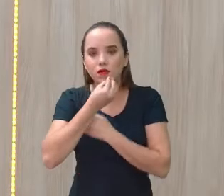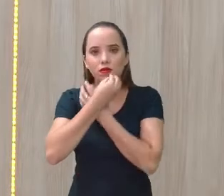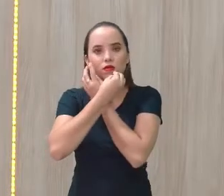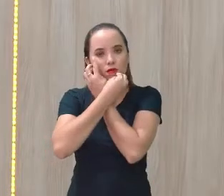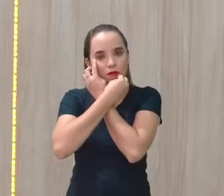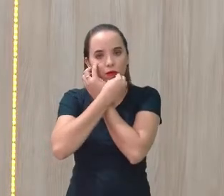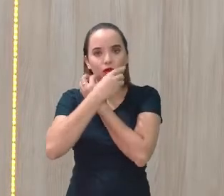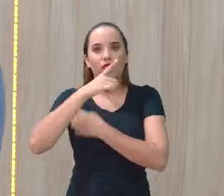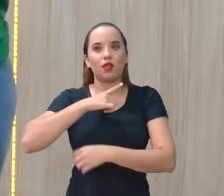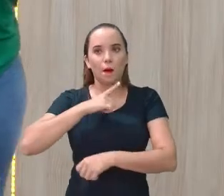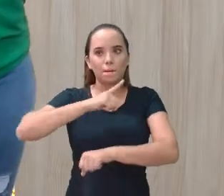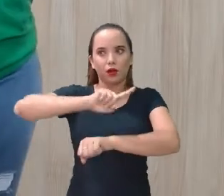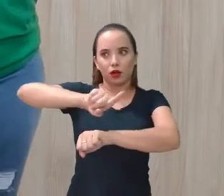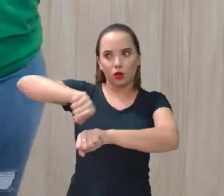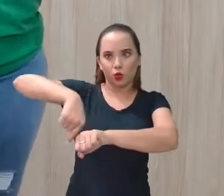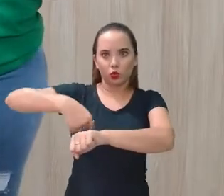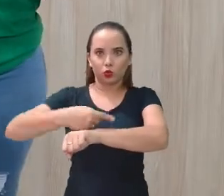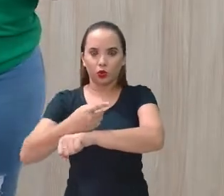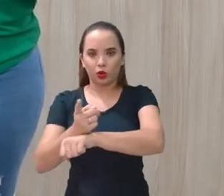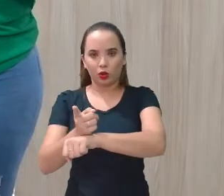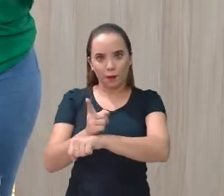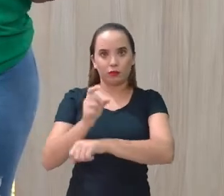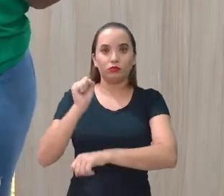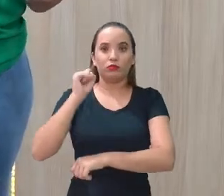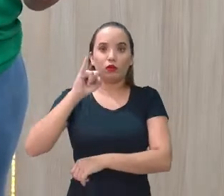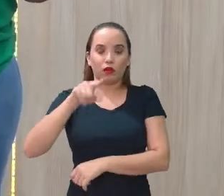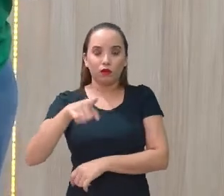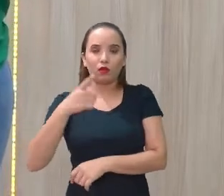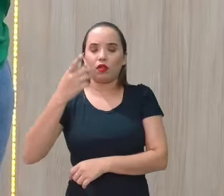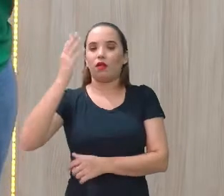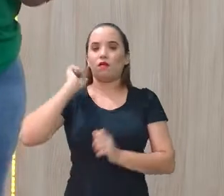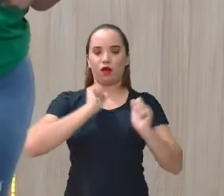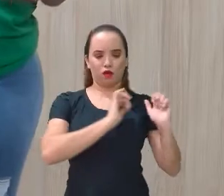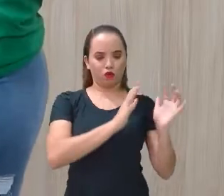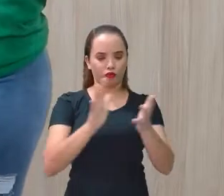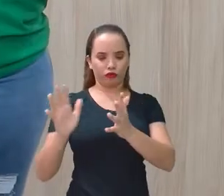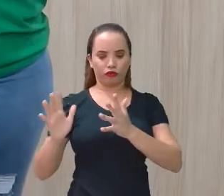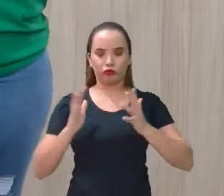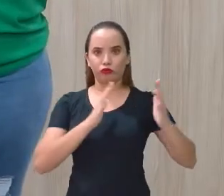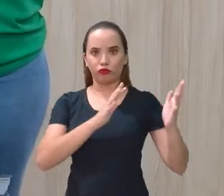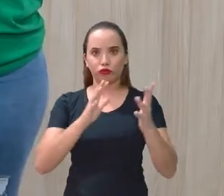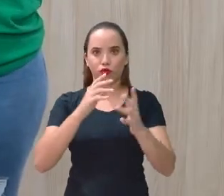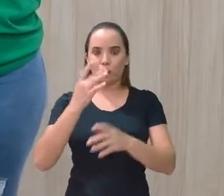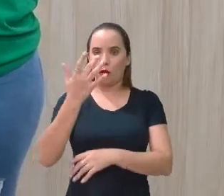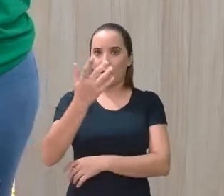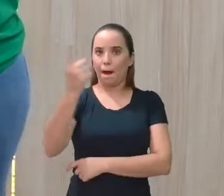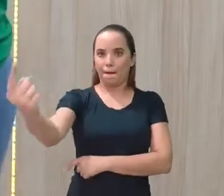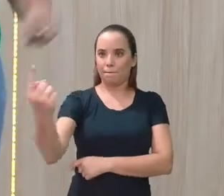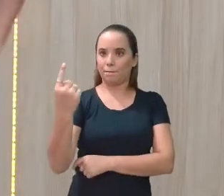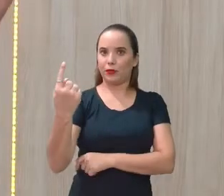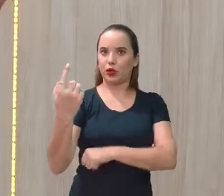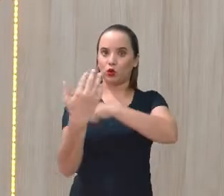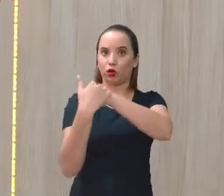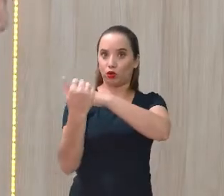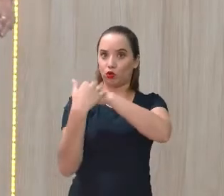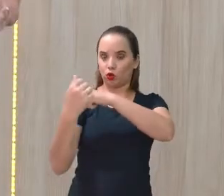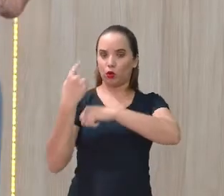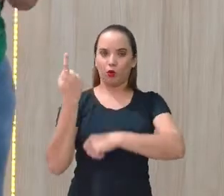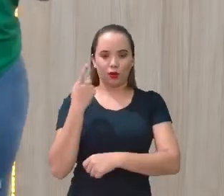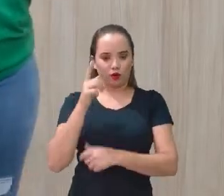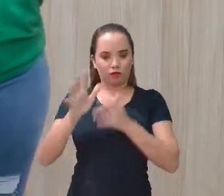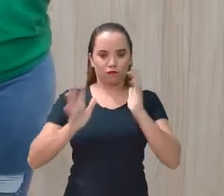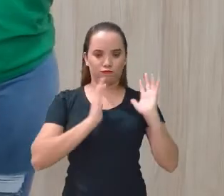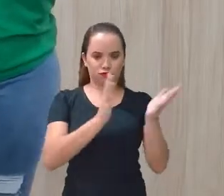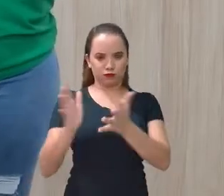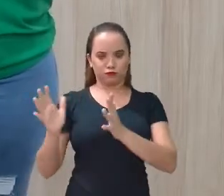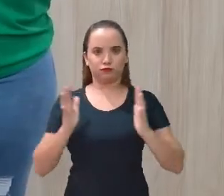cumprir o tempo, né? Então, se você vai expor oralmente, quem solicitou, calma, estou cumprindo meu tempo,